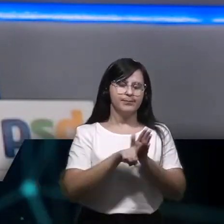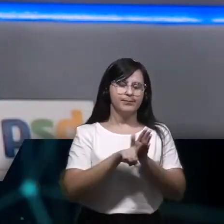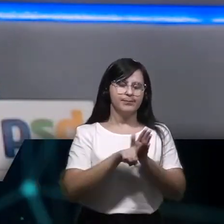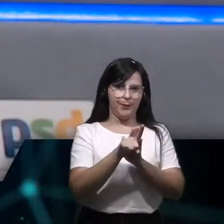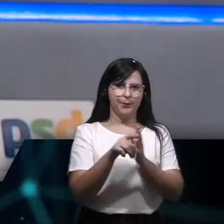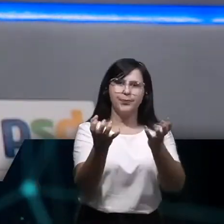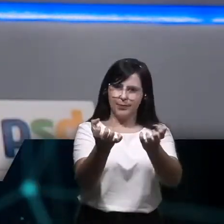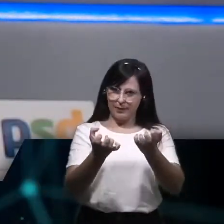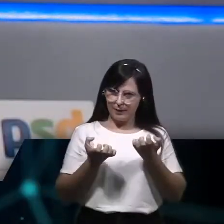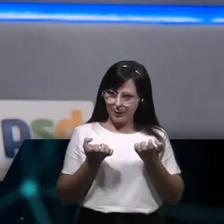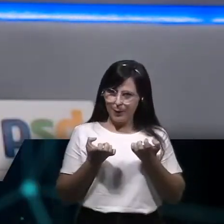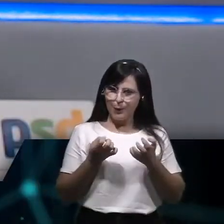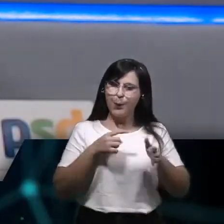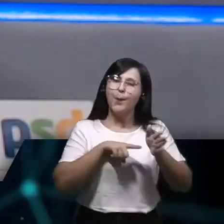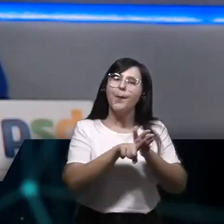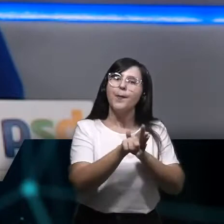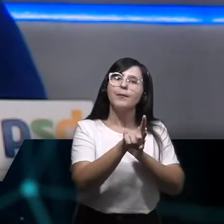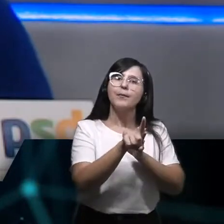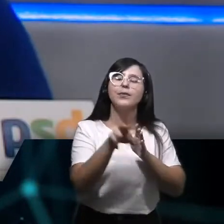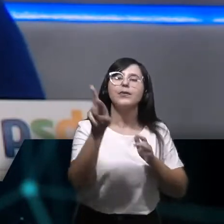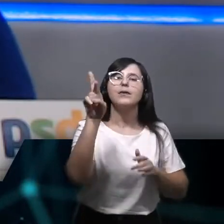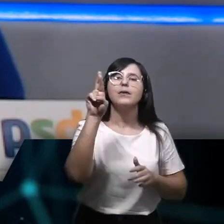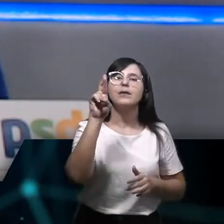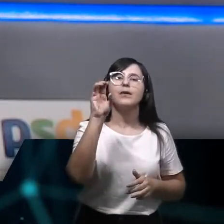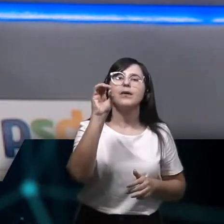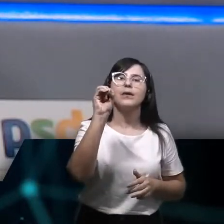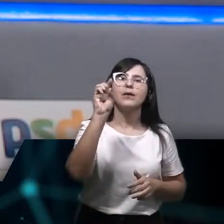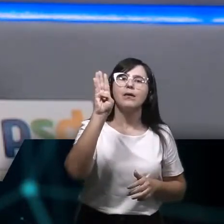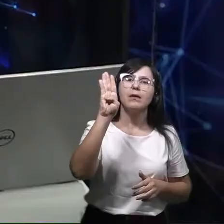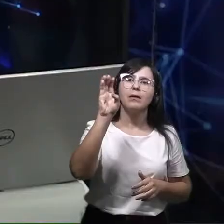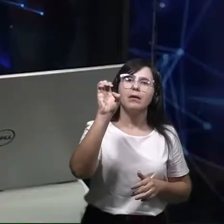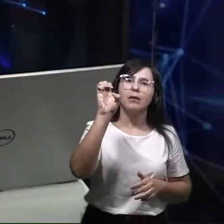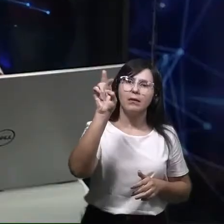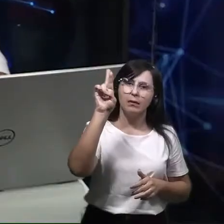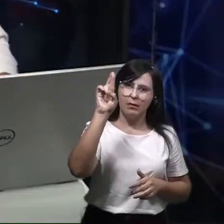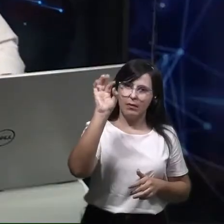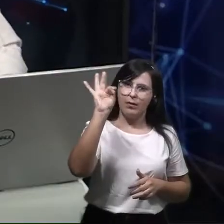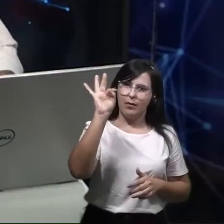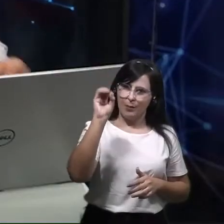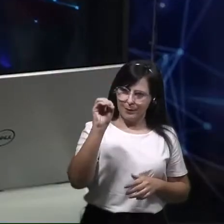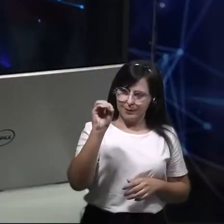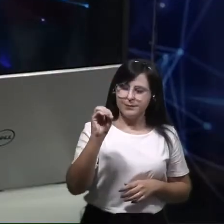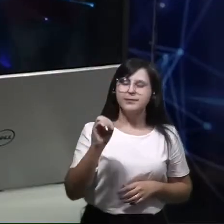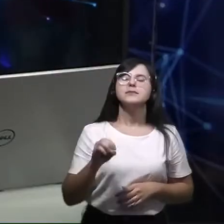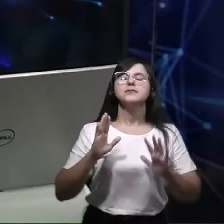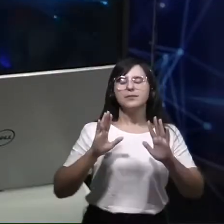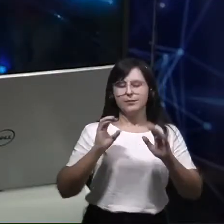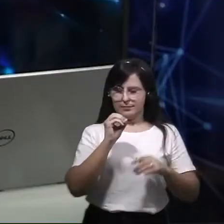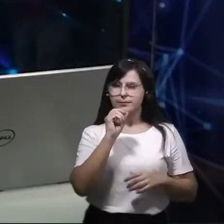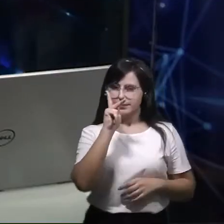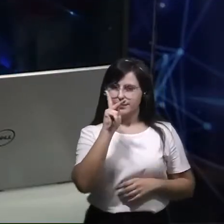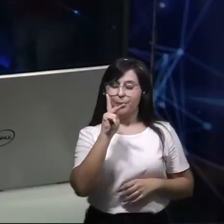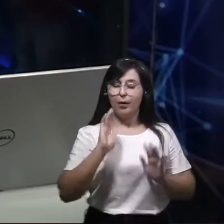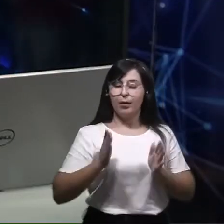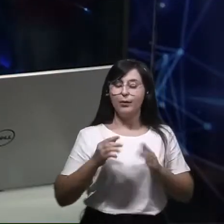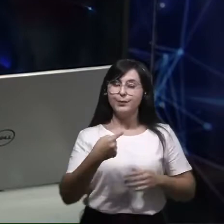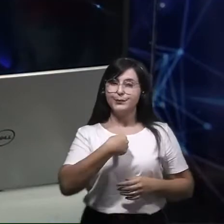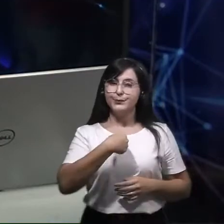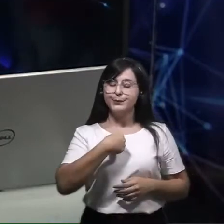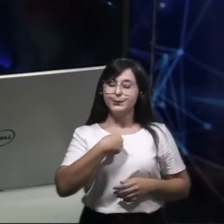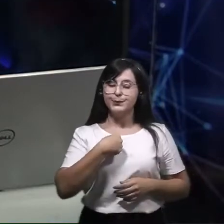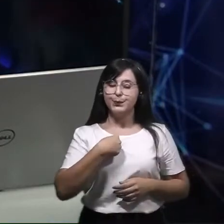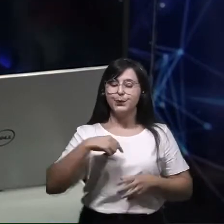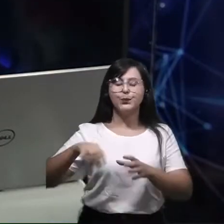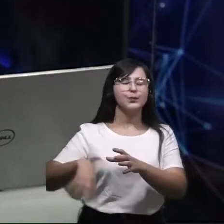eu gostaria de perguntar ao candidato Roberto Assora. Ok, vou sortear agora o tema, tá certo? E a pergunta deverá ser formulada dentro do tema que